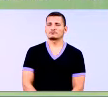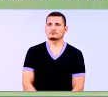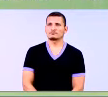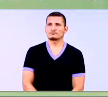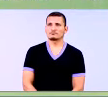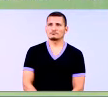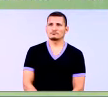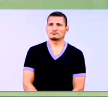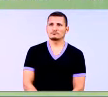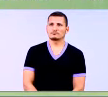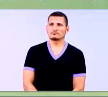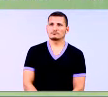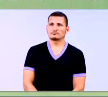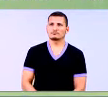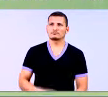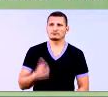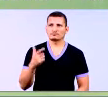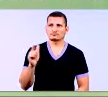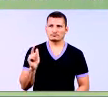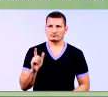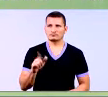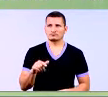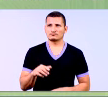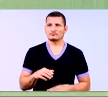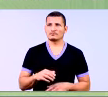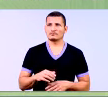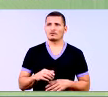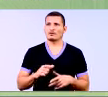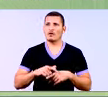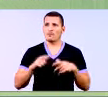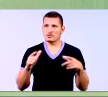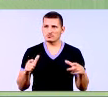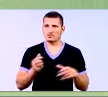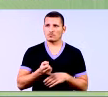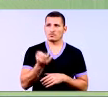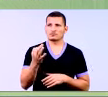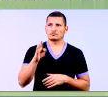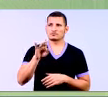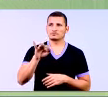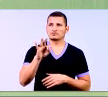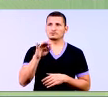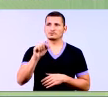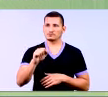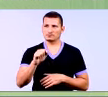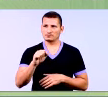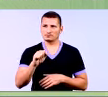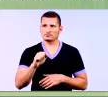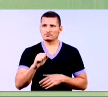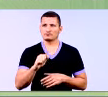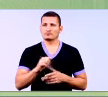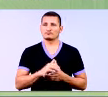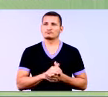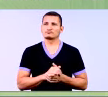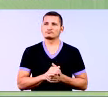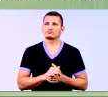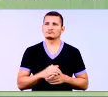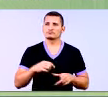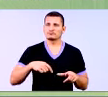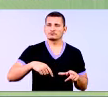Outra coisa é aumentar a quantidade de bits que eu levo em cada viagem dessa. Eu viajo mais vezes e levo mais bits a cada